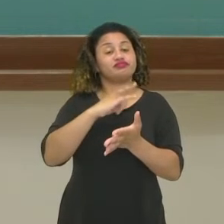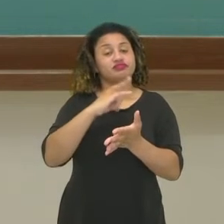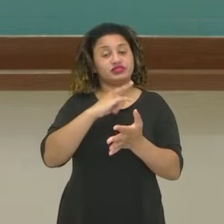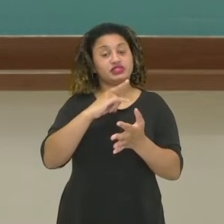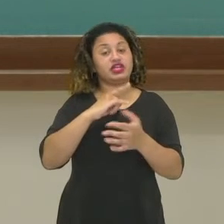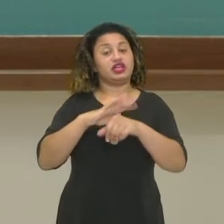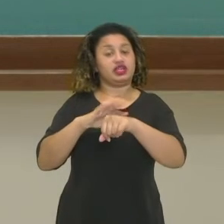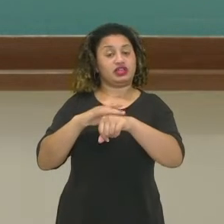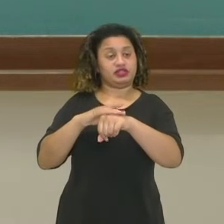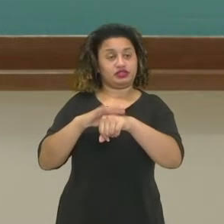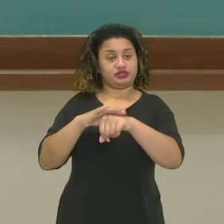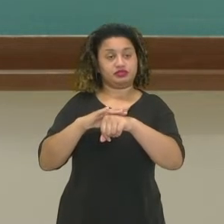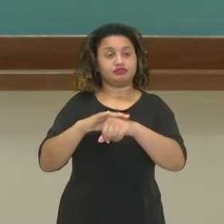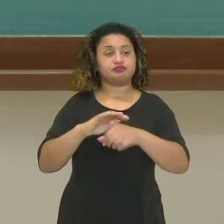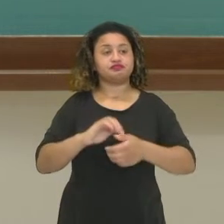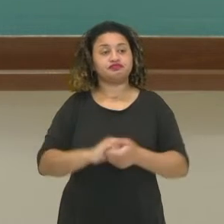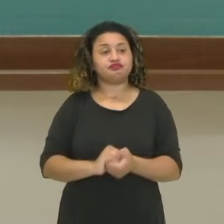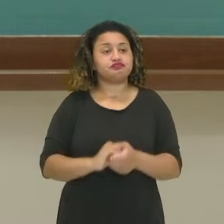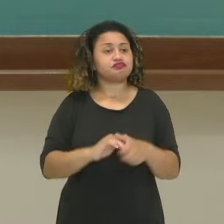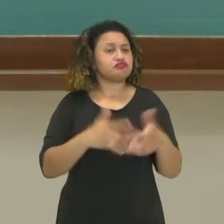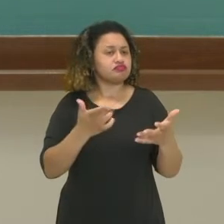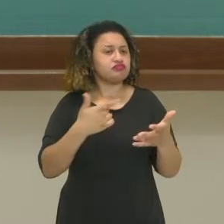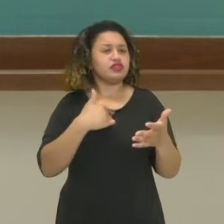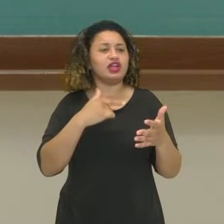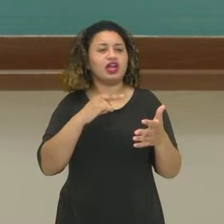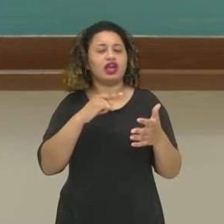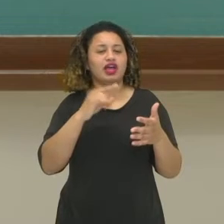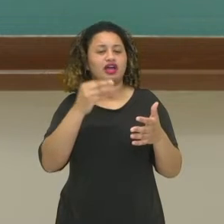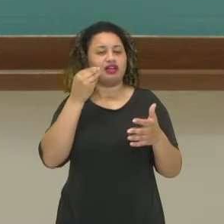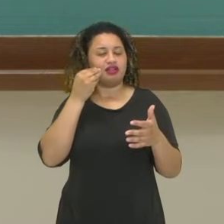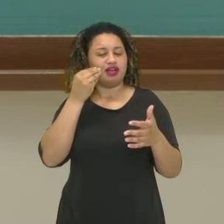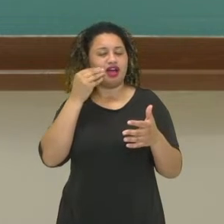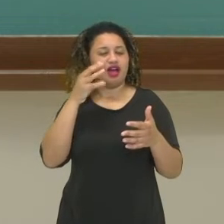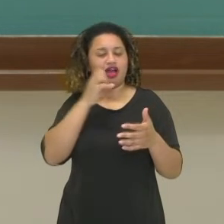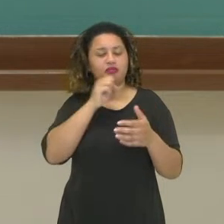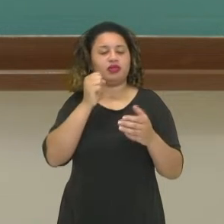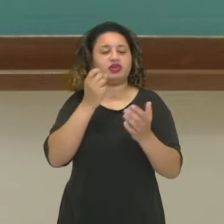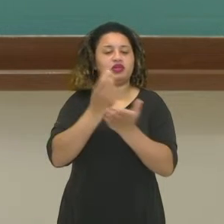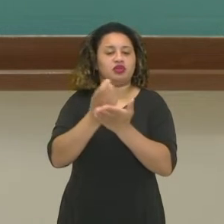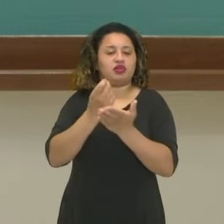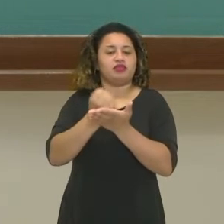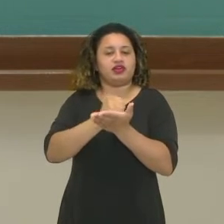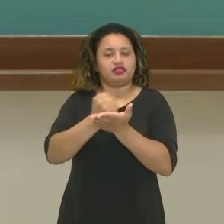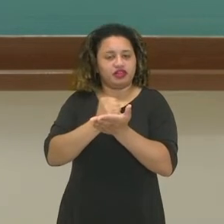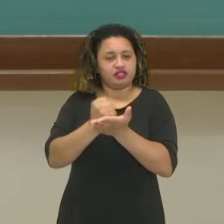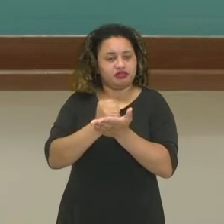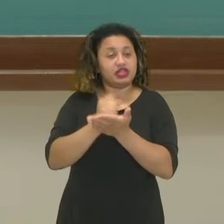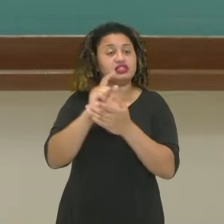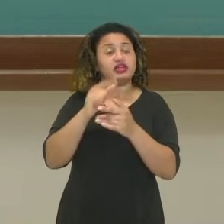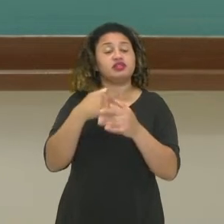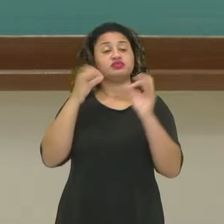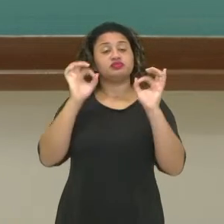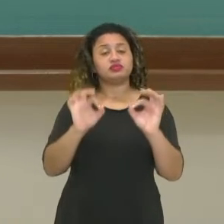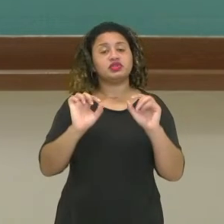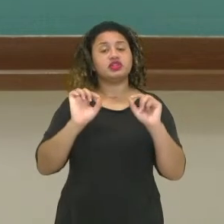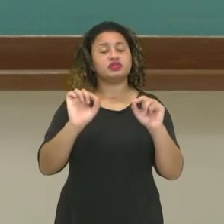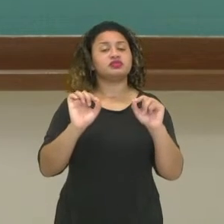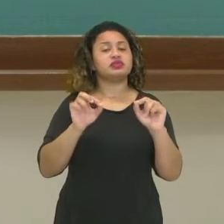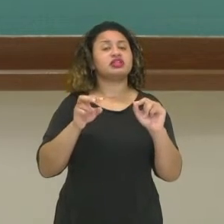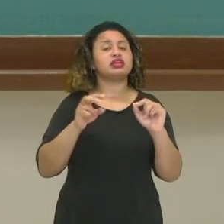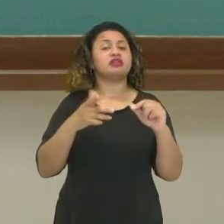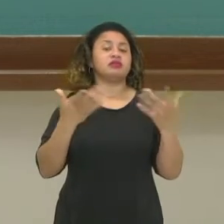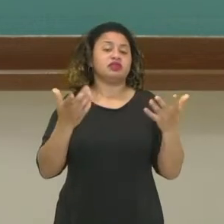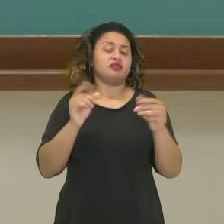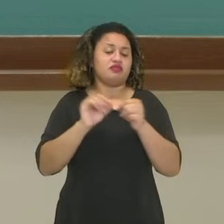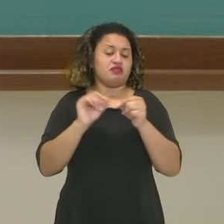essa doença. Então, esse é o teste rápido, né? Você pode comprar em farmácias e o ideal é que sempre, mesmo que você faça